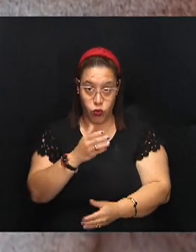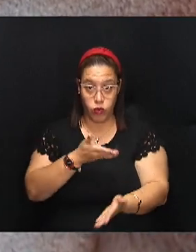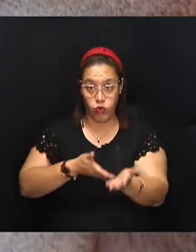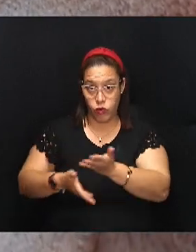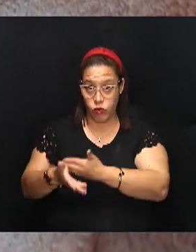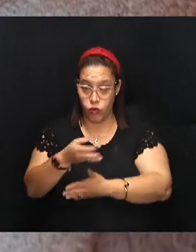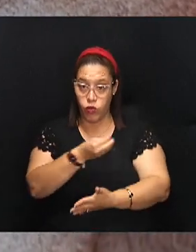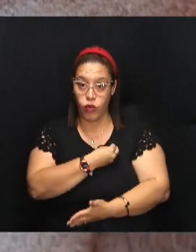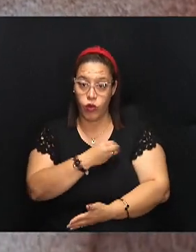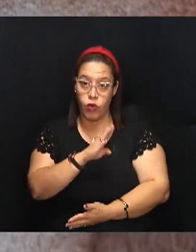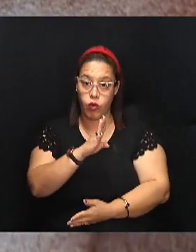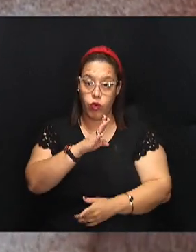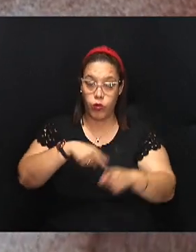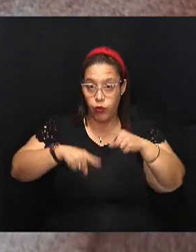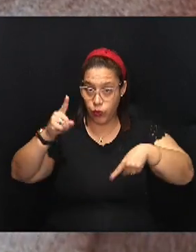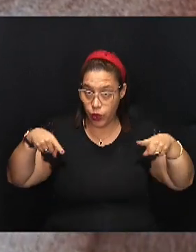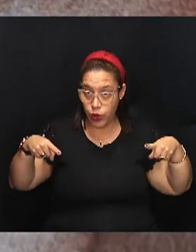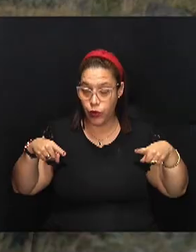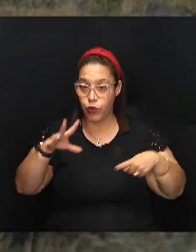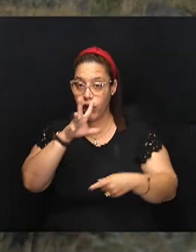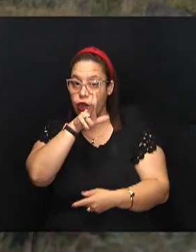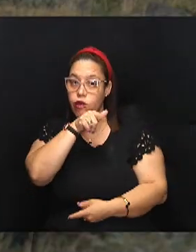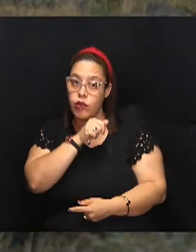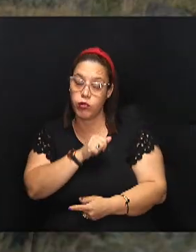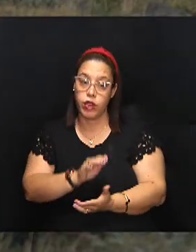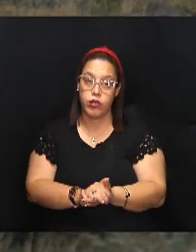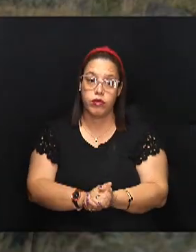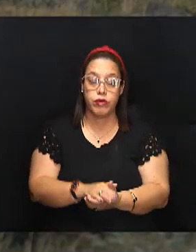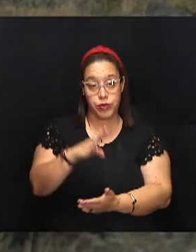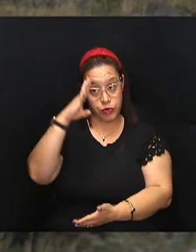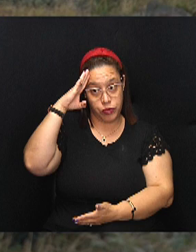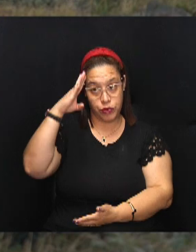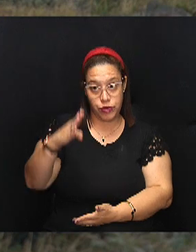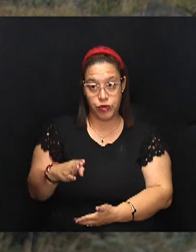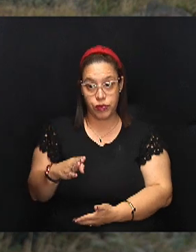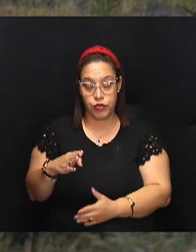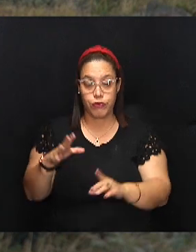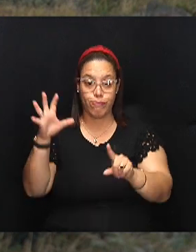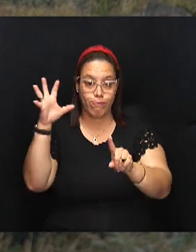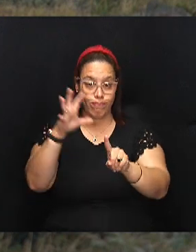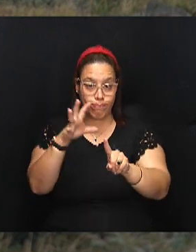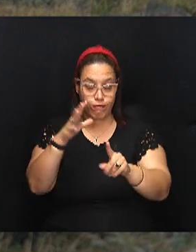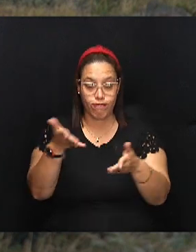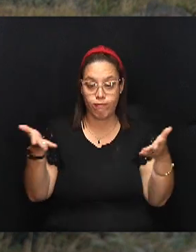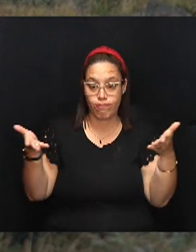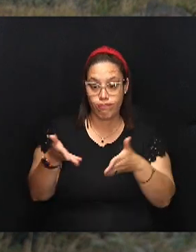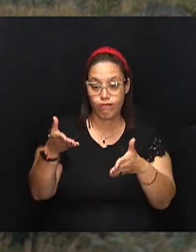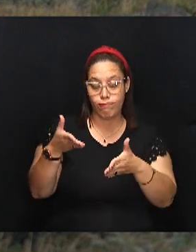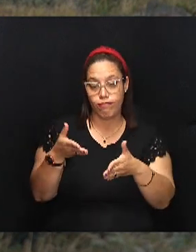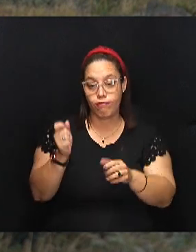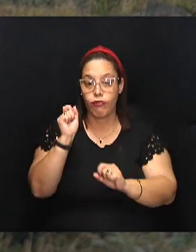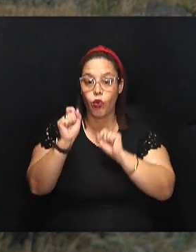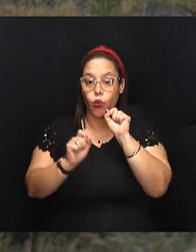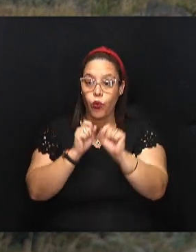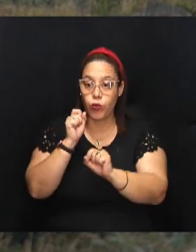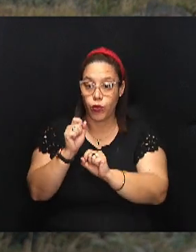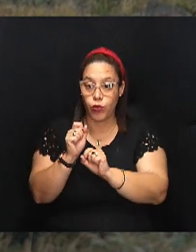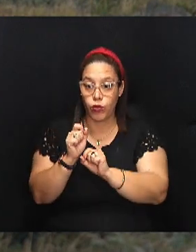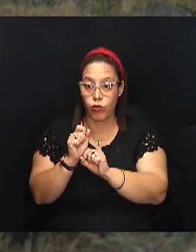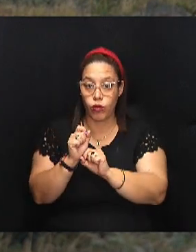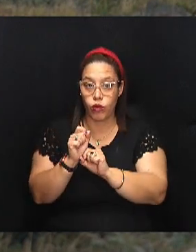Conservação da Biodiversidade. As principais ameaças atuais para a espécie são